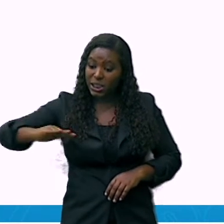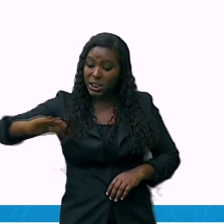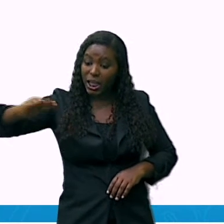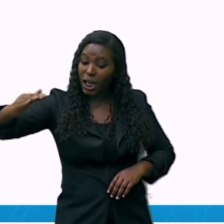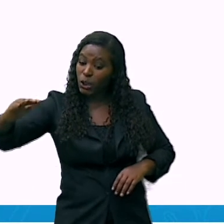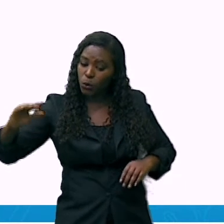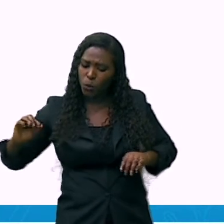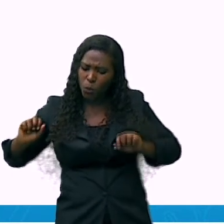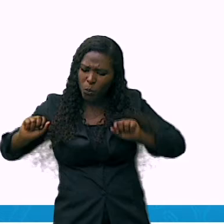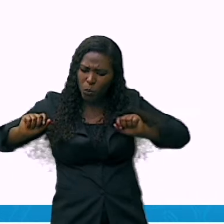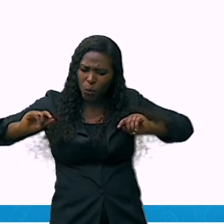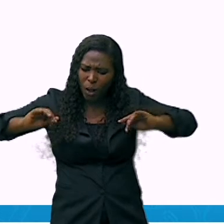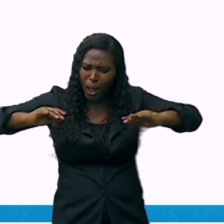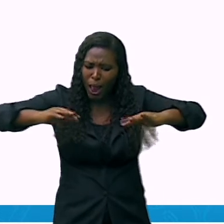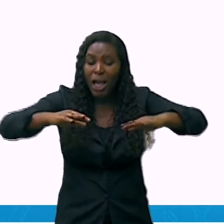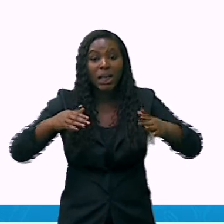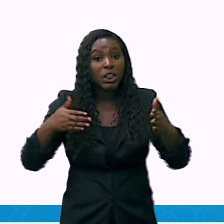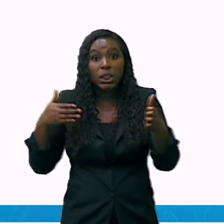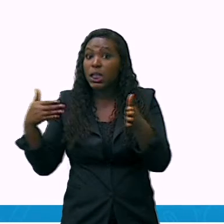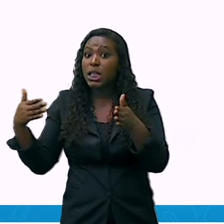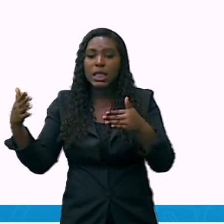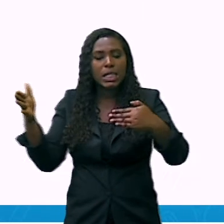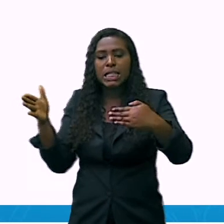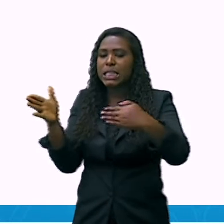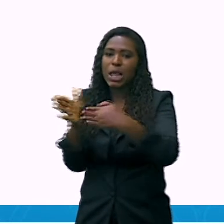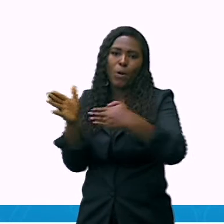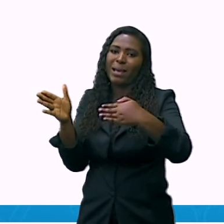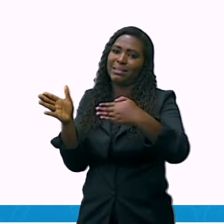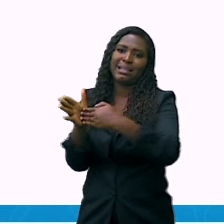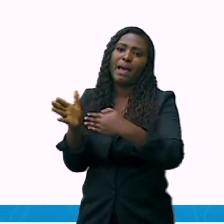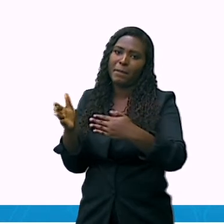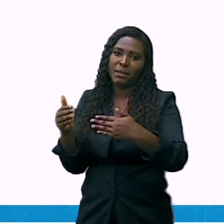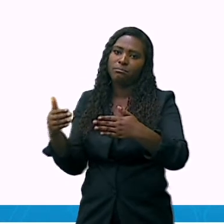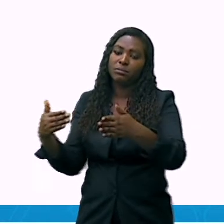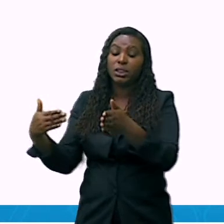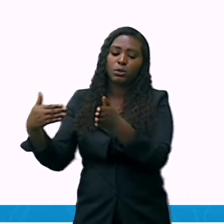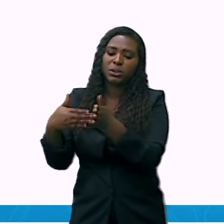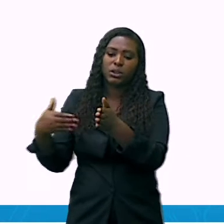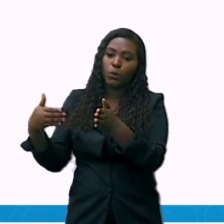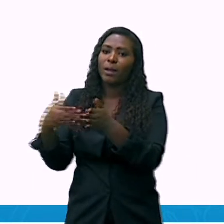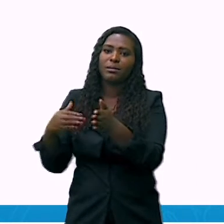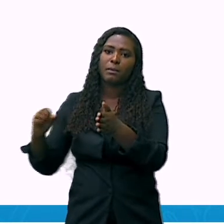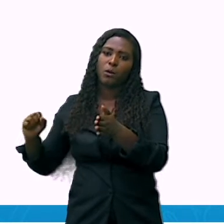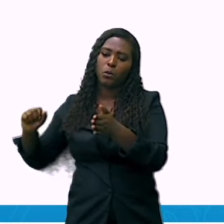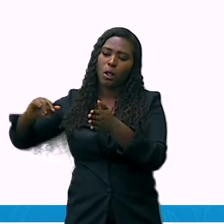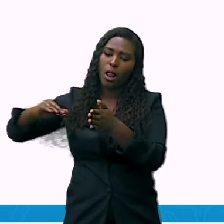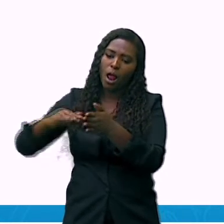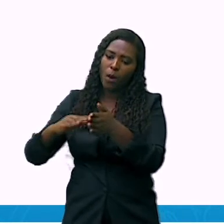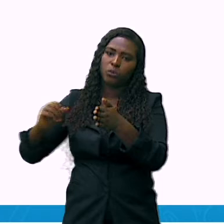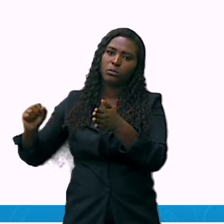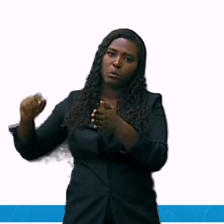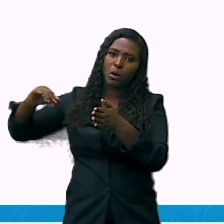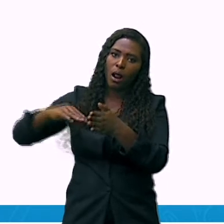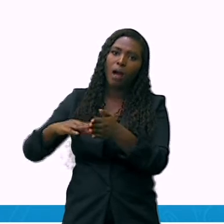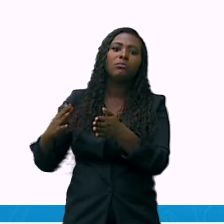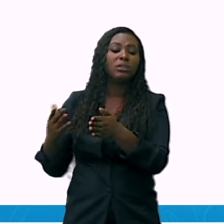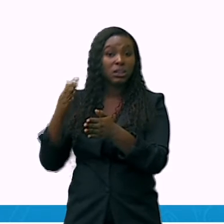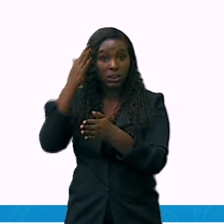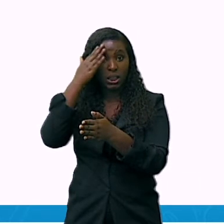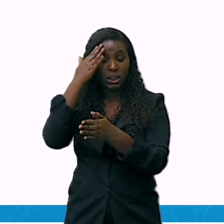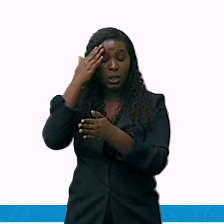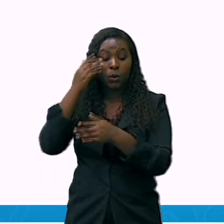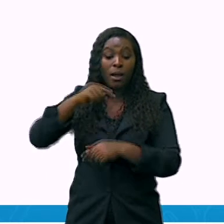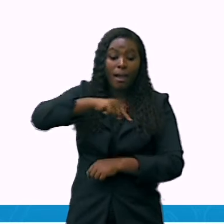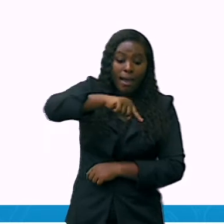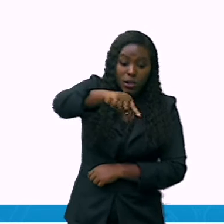é restrito e delimitado através de uma porção de terras. Observe na imagem a presença